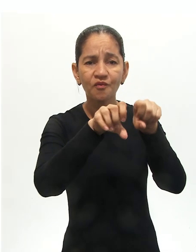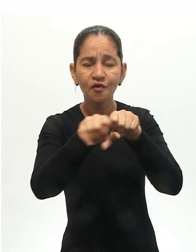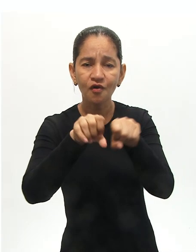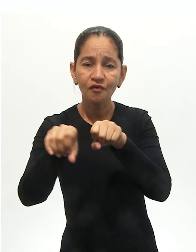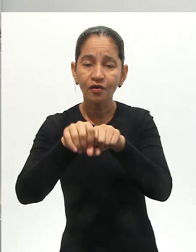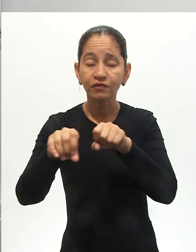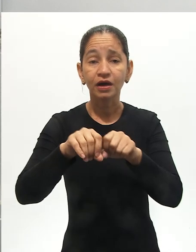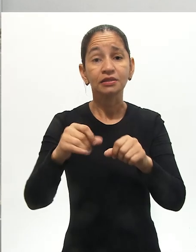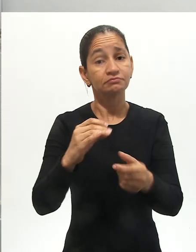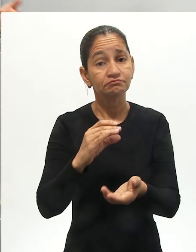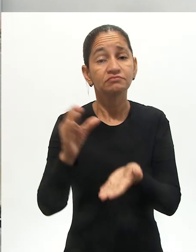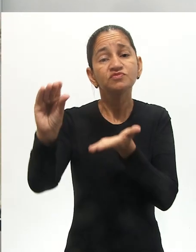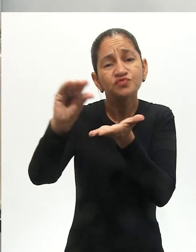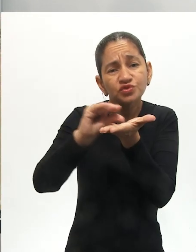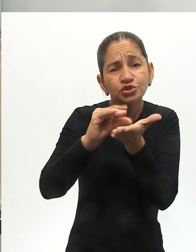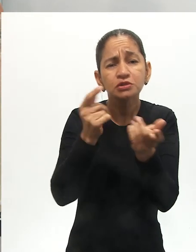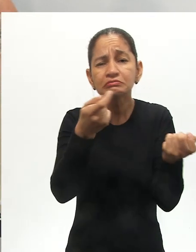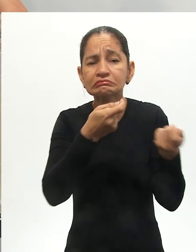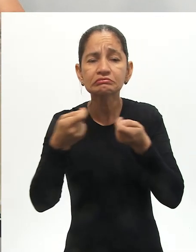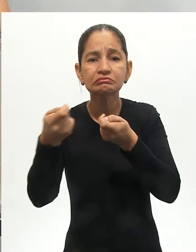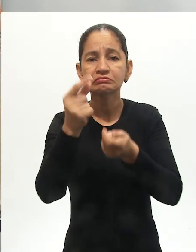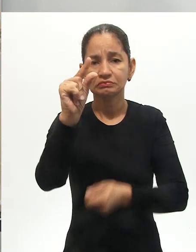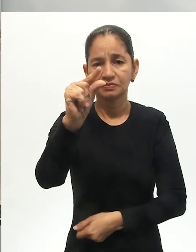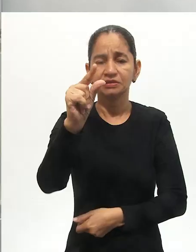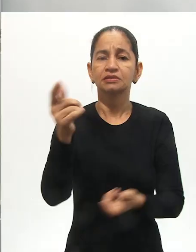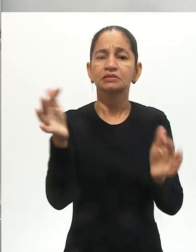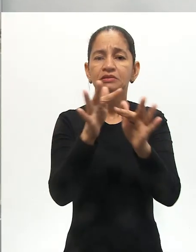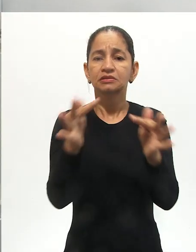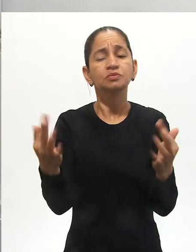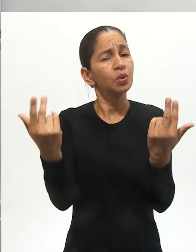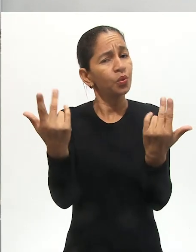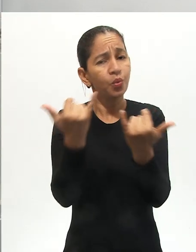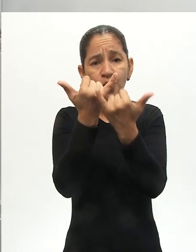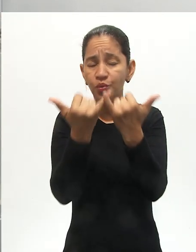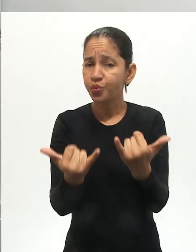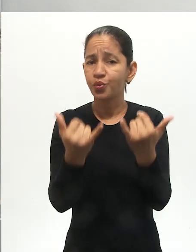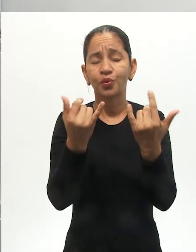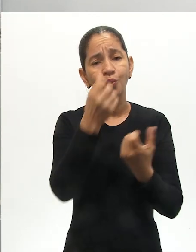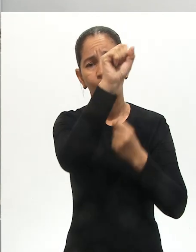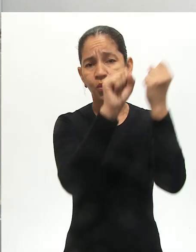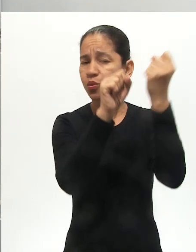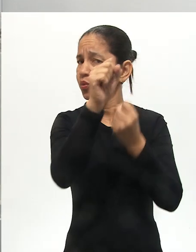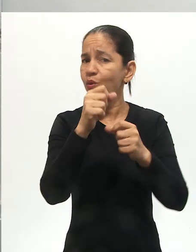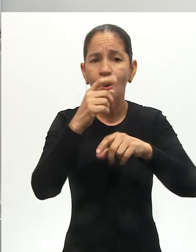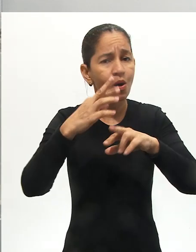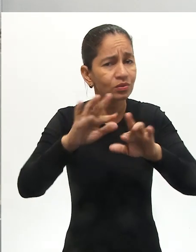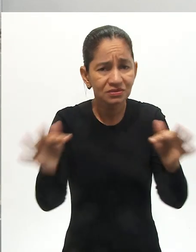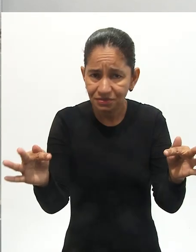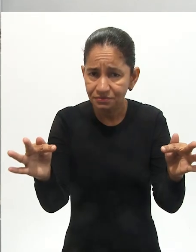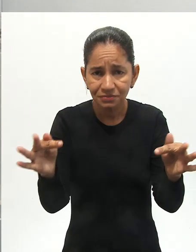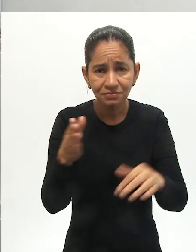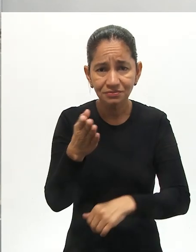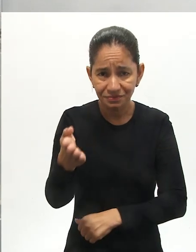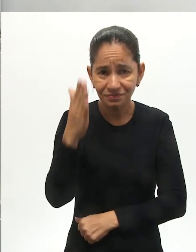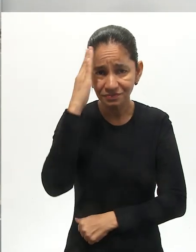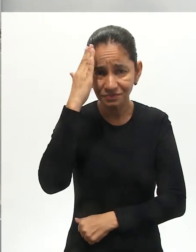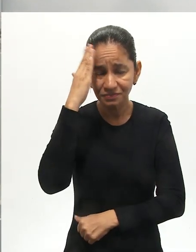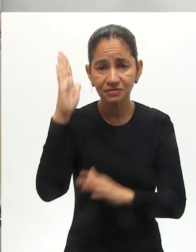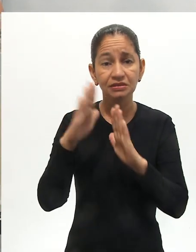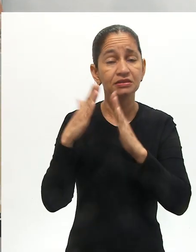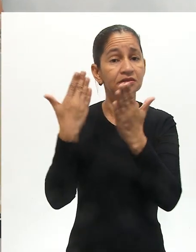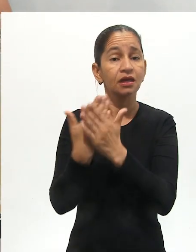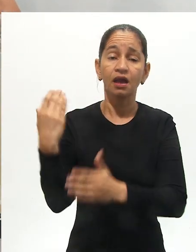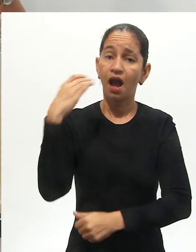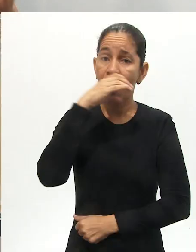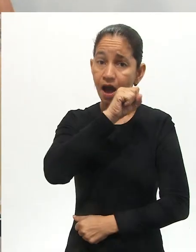grandes resultados se investindo menos, como uma fábrica, como uma empresa. A escola,